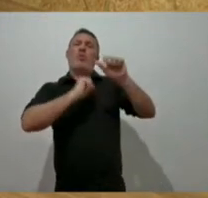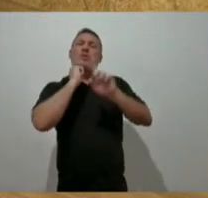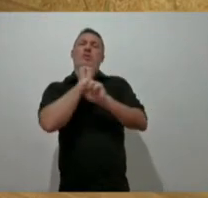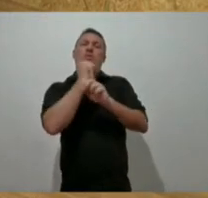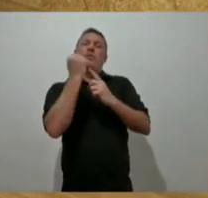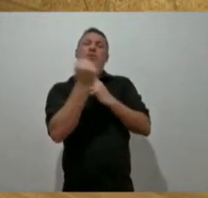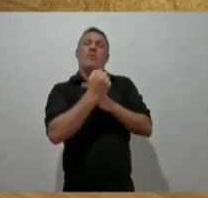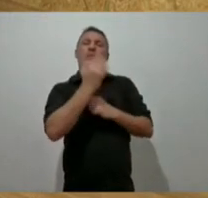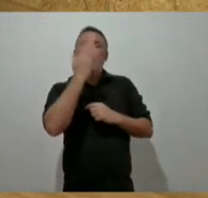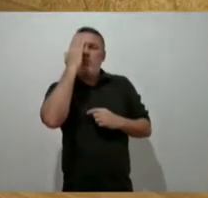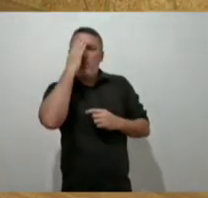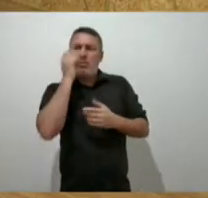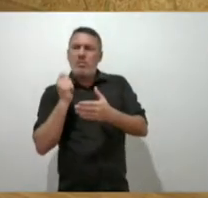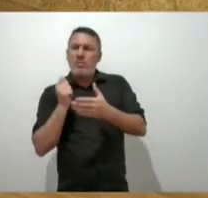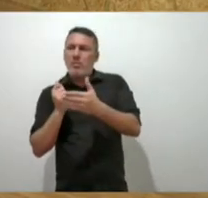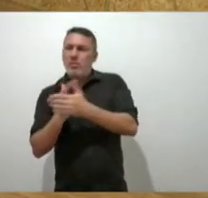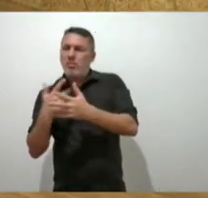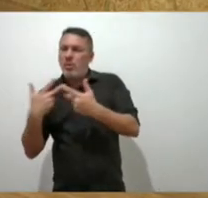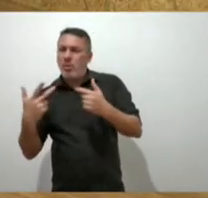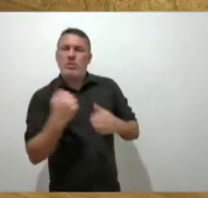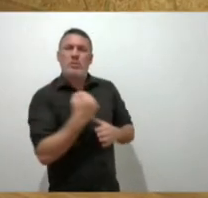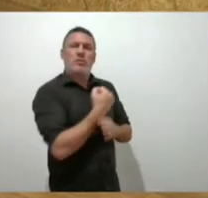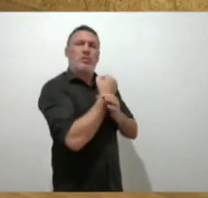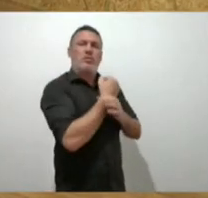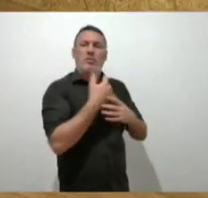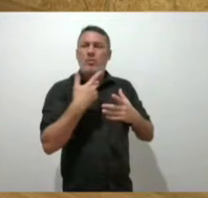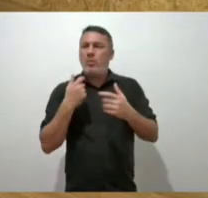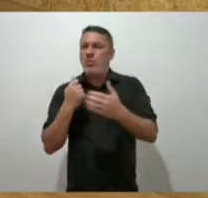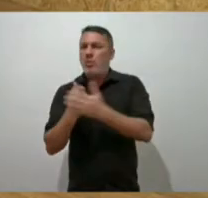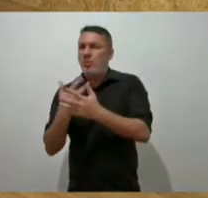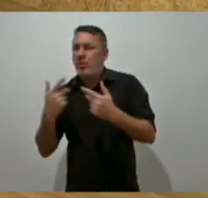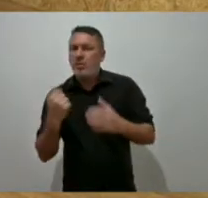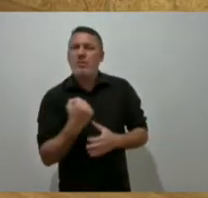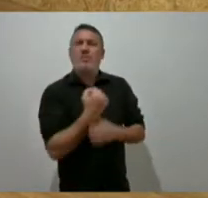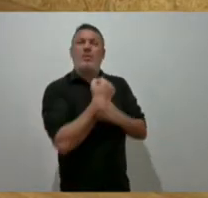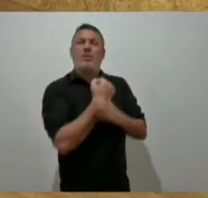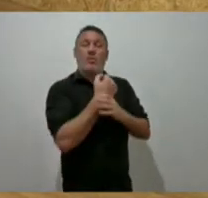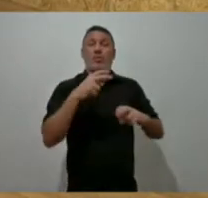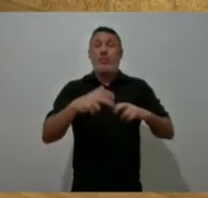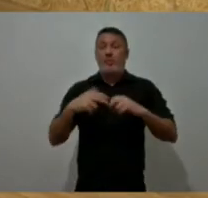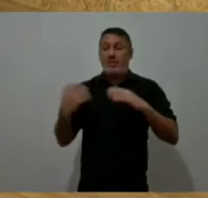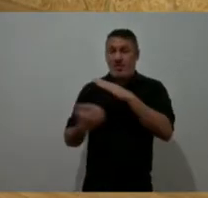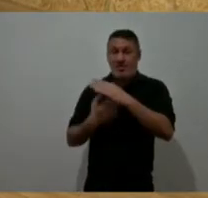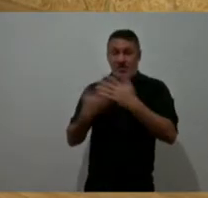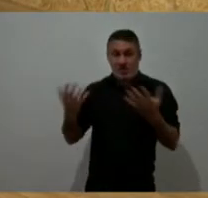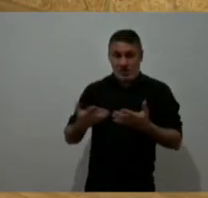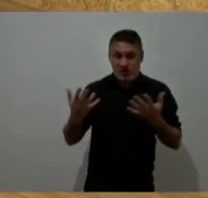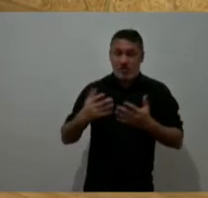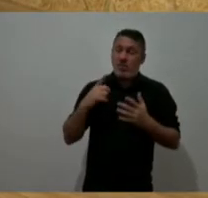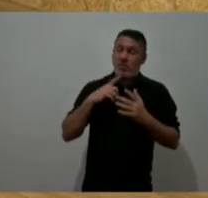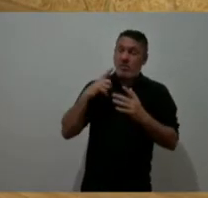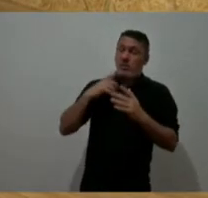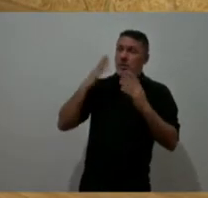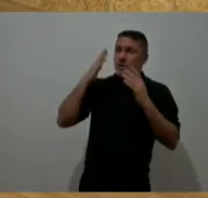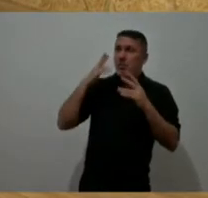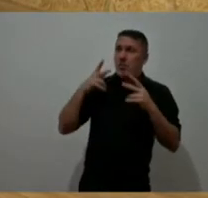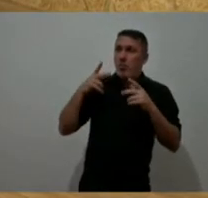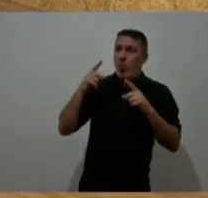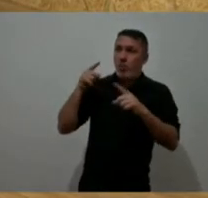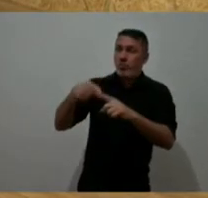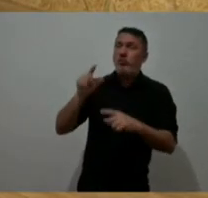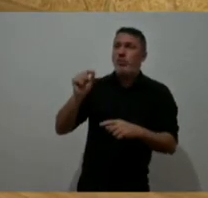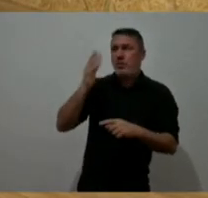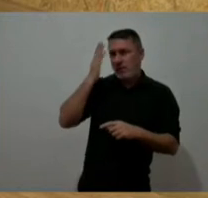Então, hoje, o que nós na Porto estamos buscando é reconhecer que a proteção financeira é